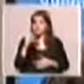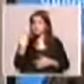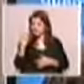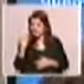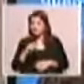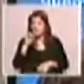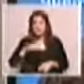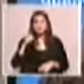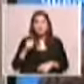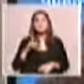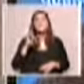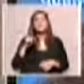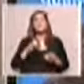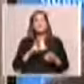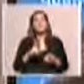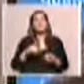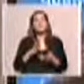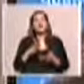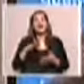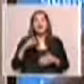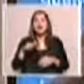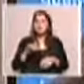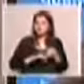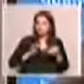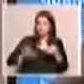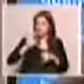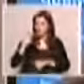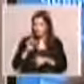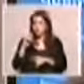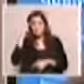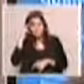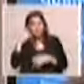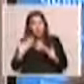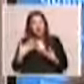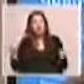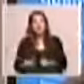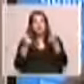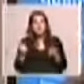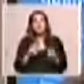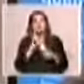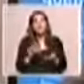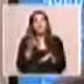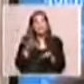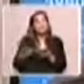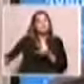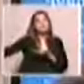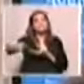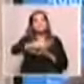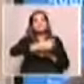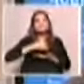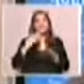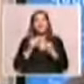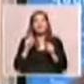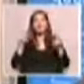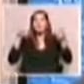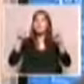Até janeiro, 2013. A secção de Madeira da Associação Nacional de Professores está a lançar uma campanha de recolha de livros, portanto chamaram-lhe